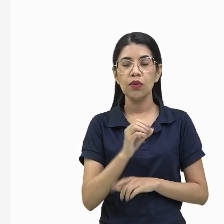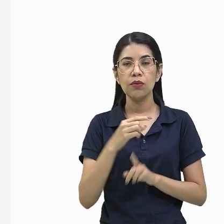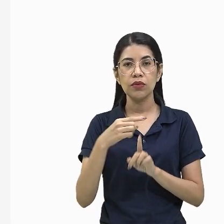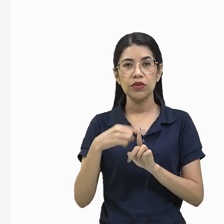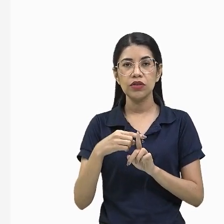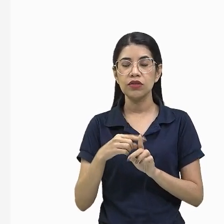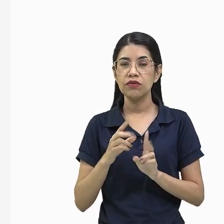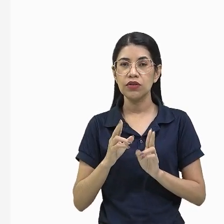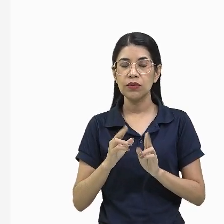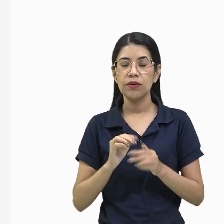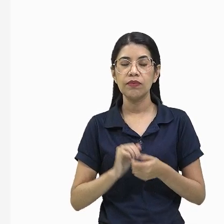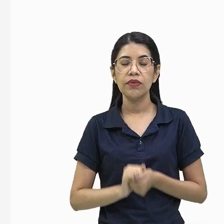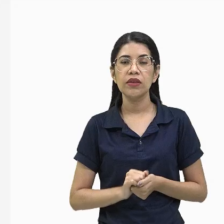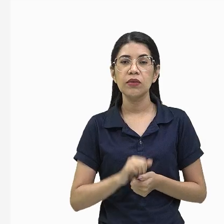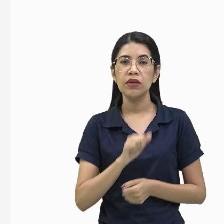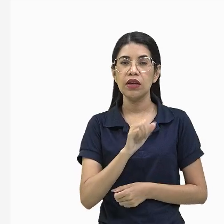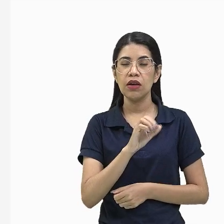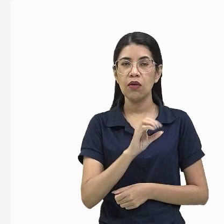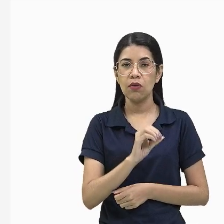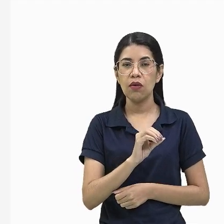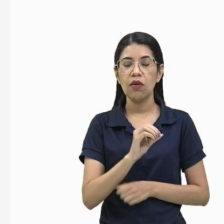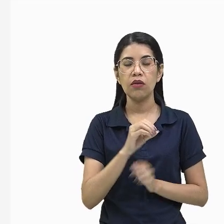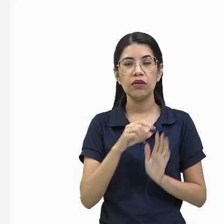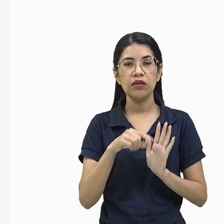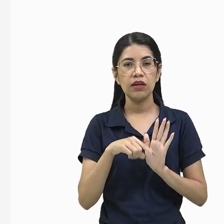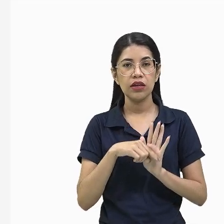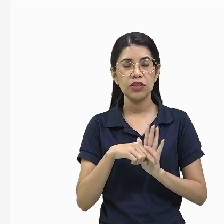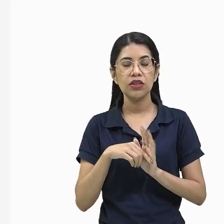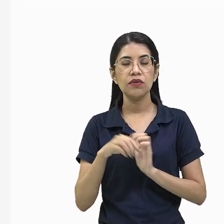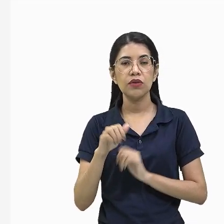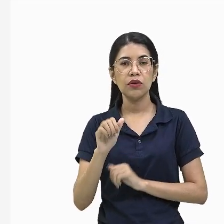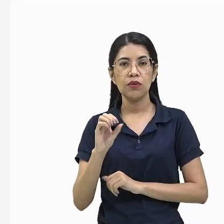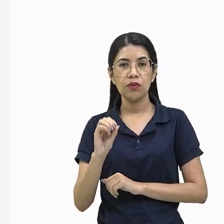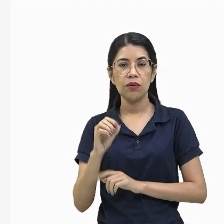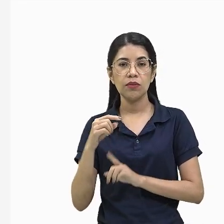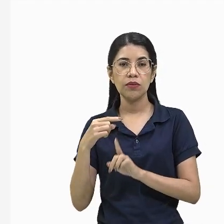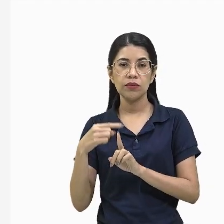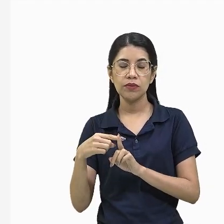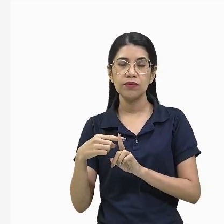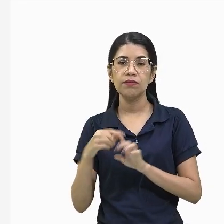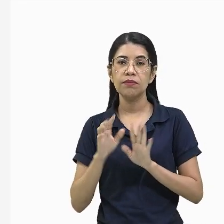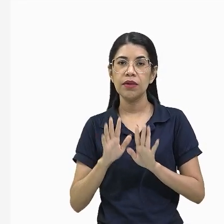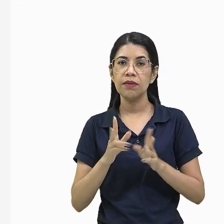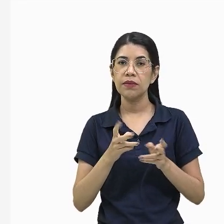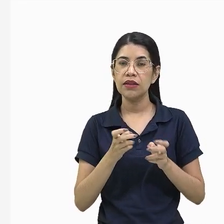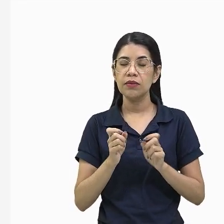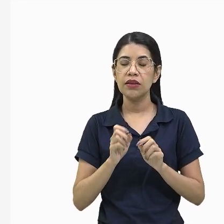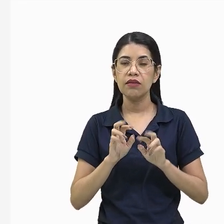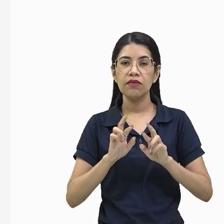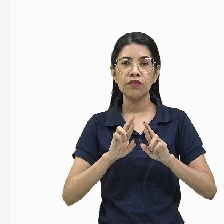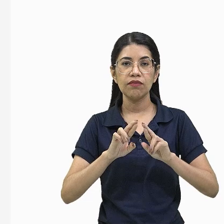Então tivemos o O negativo com a moça, agora o O positivo, e perceba que nós tivemos